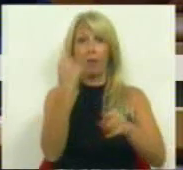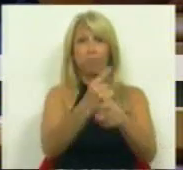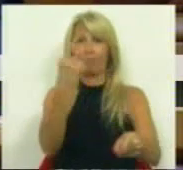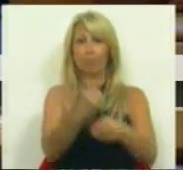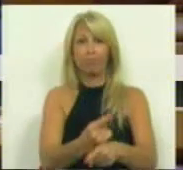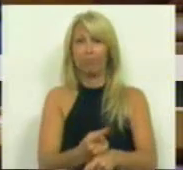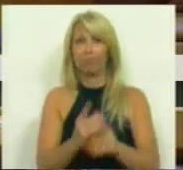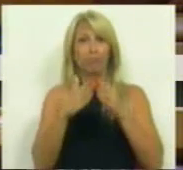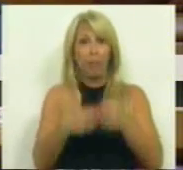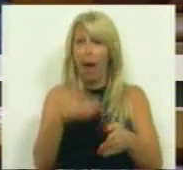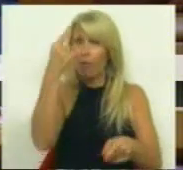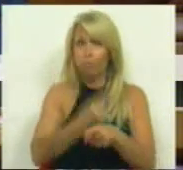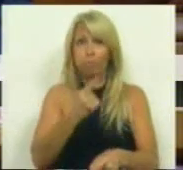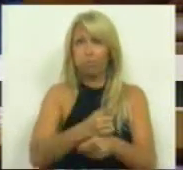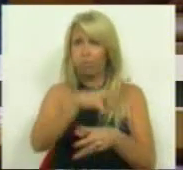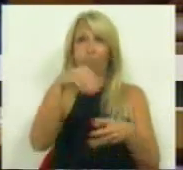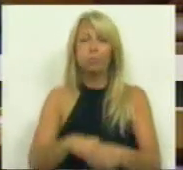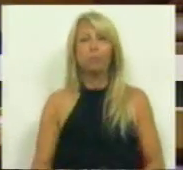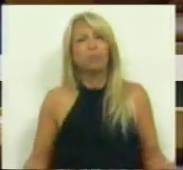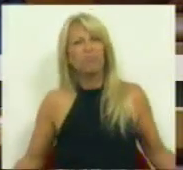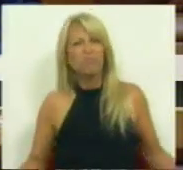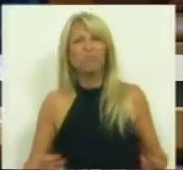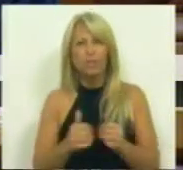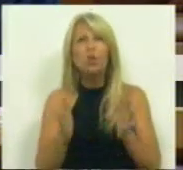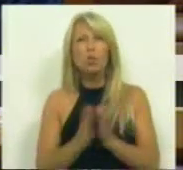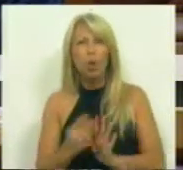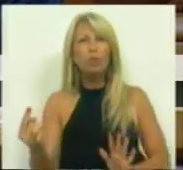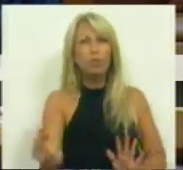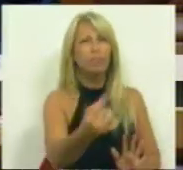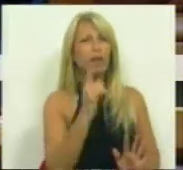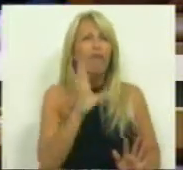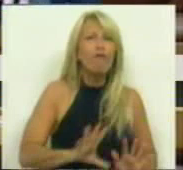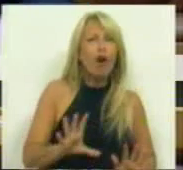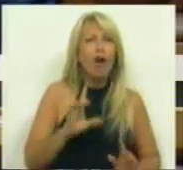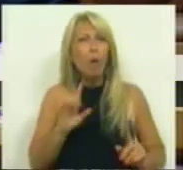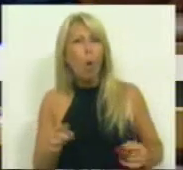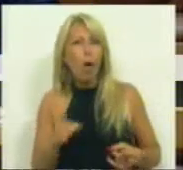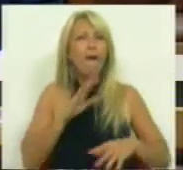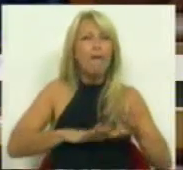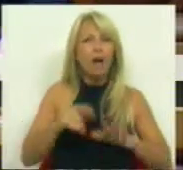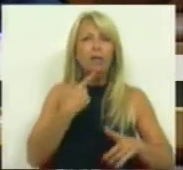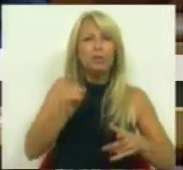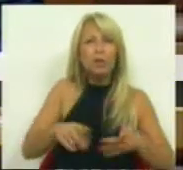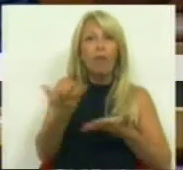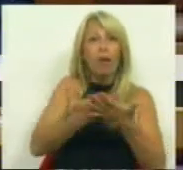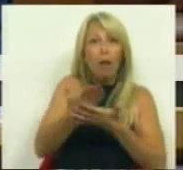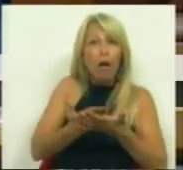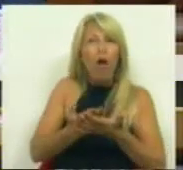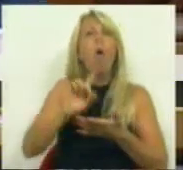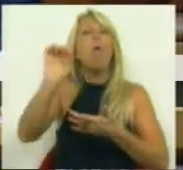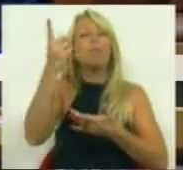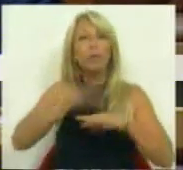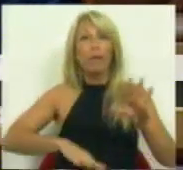que todos não têm vindo de um modo ou de outro a renegociar as dívidas? Será que não vão fazer uma reforma